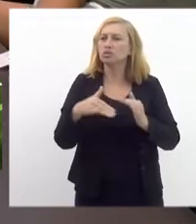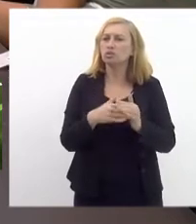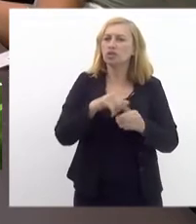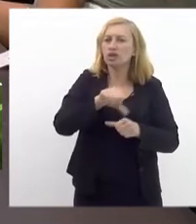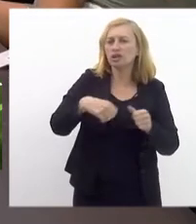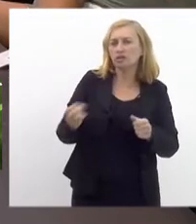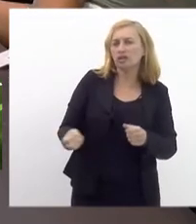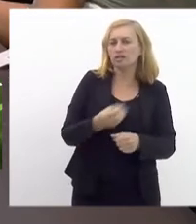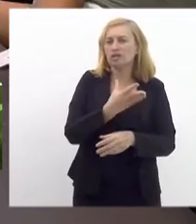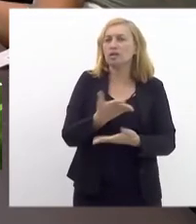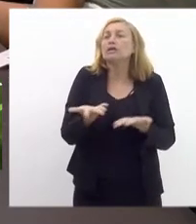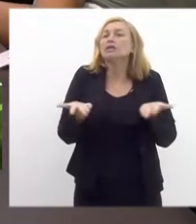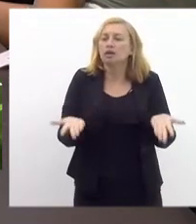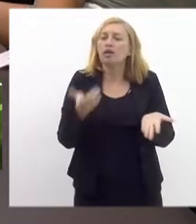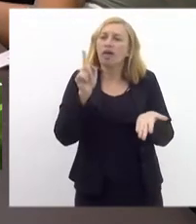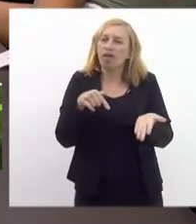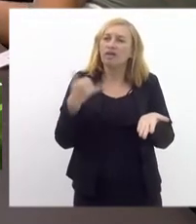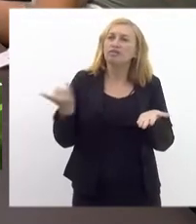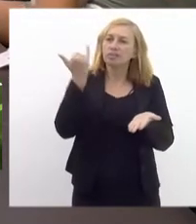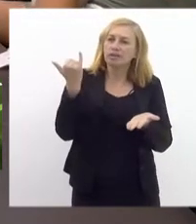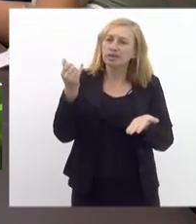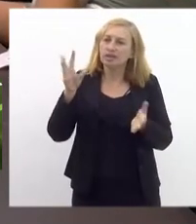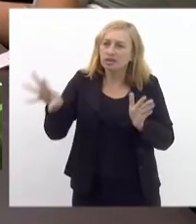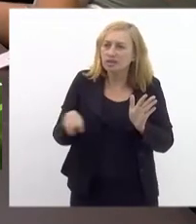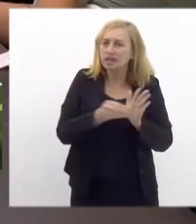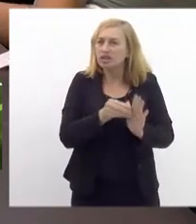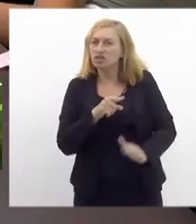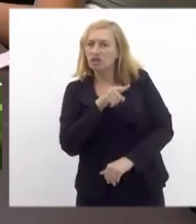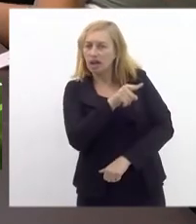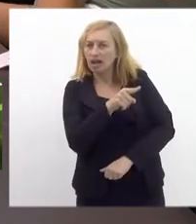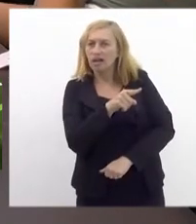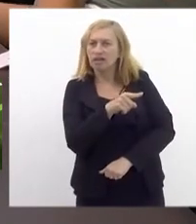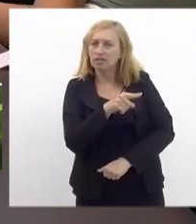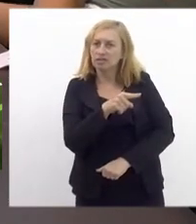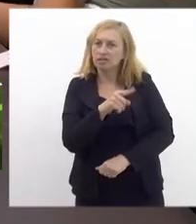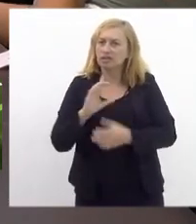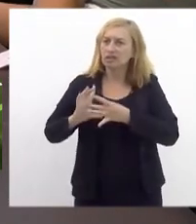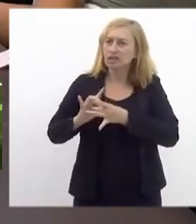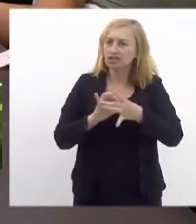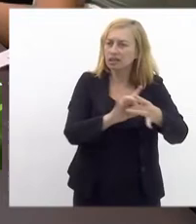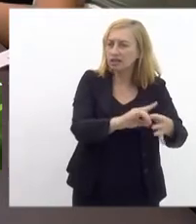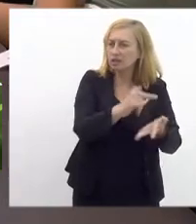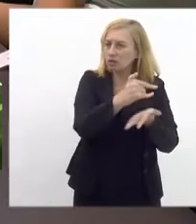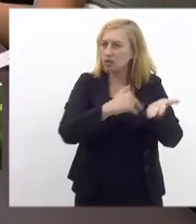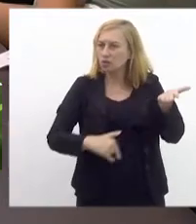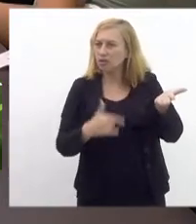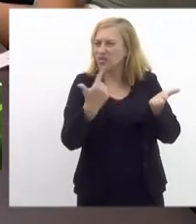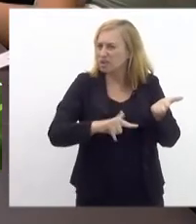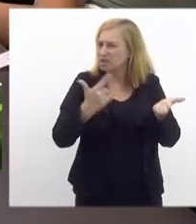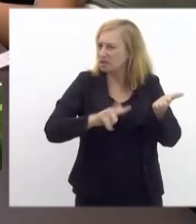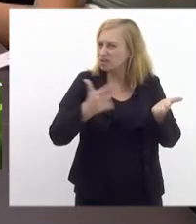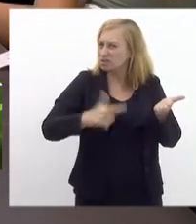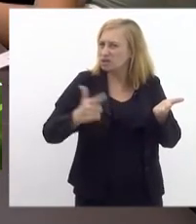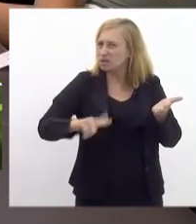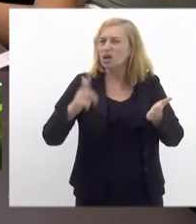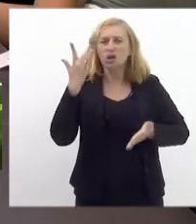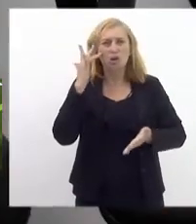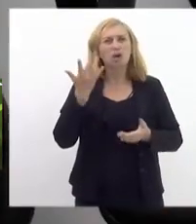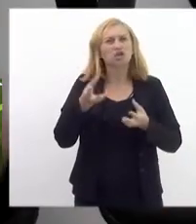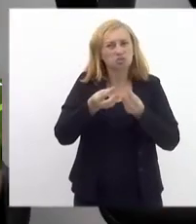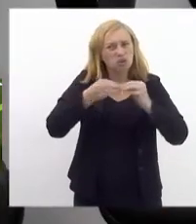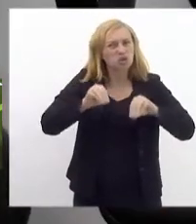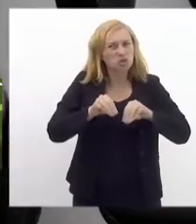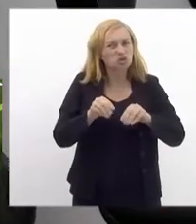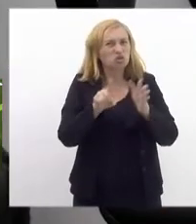inovação. Então, é importante que eles estejam lá. Pode até ser sintetizado. O documento tem muita repetição, muita redundância, que eu acho que prejudica até